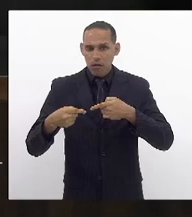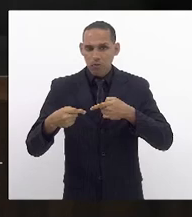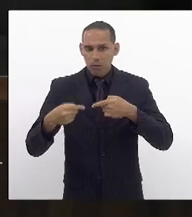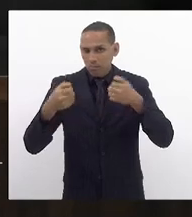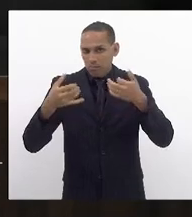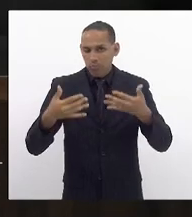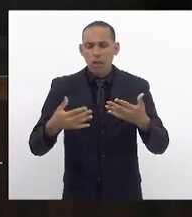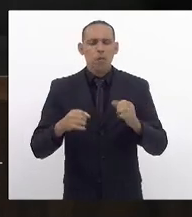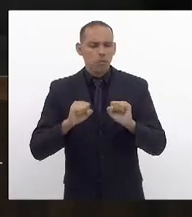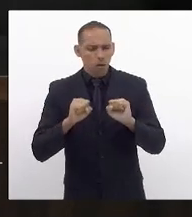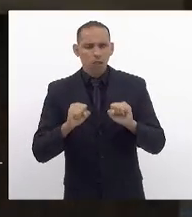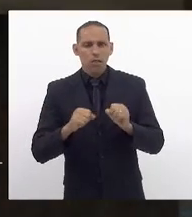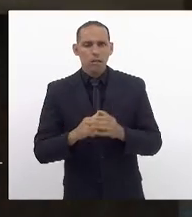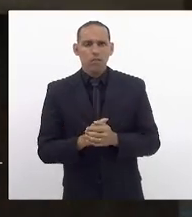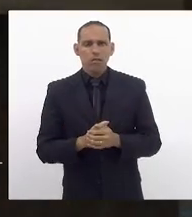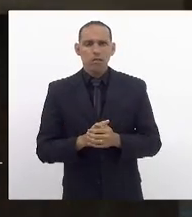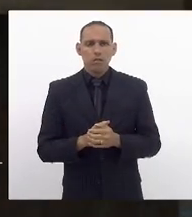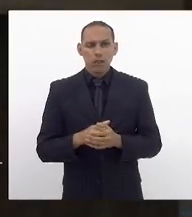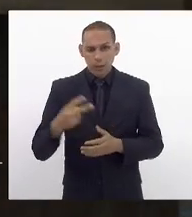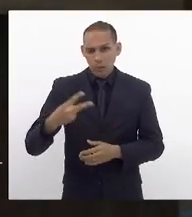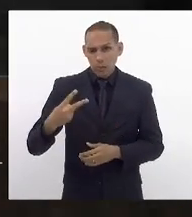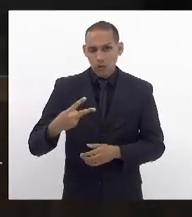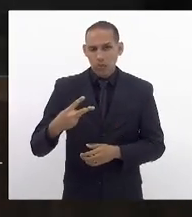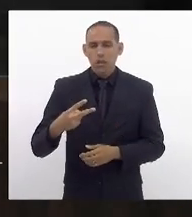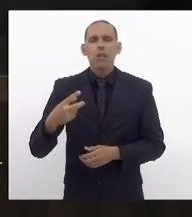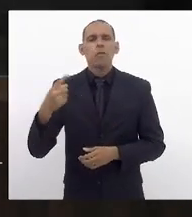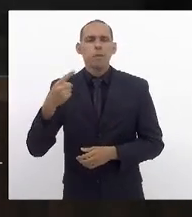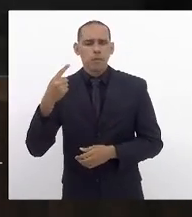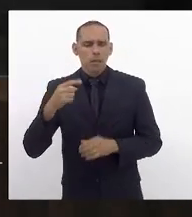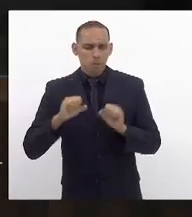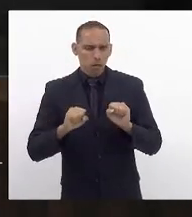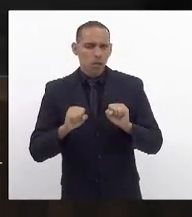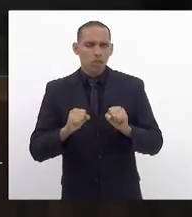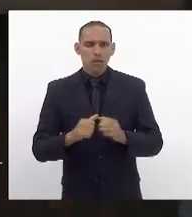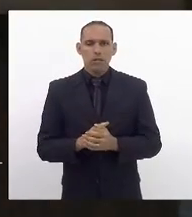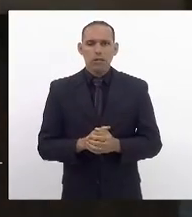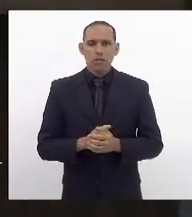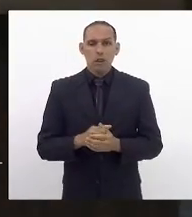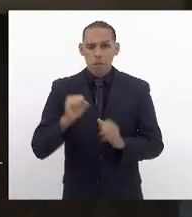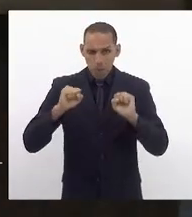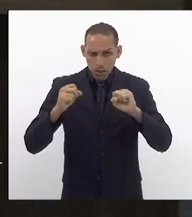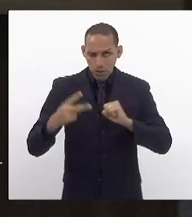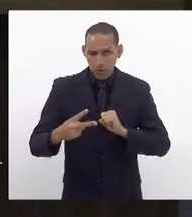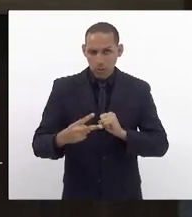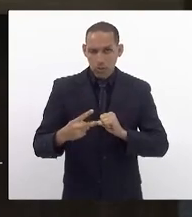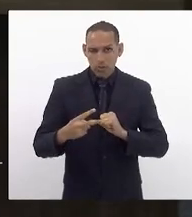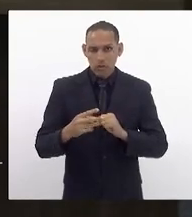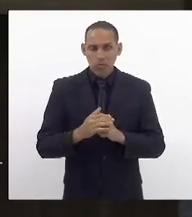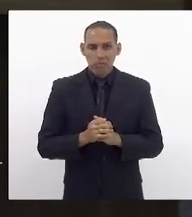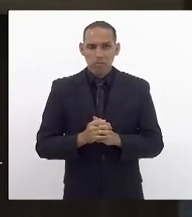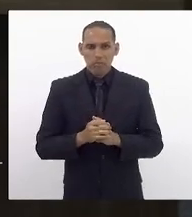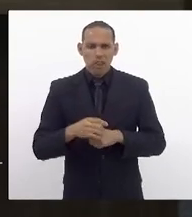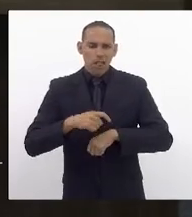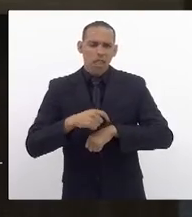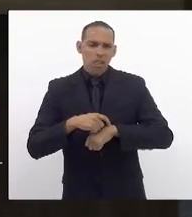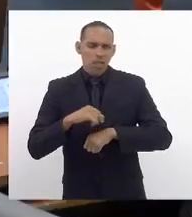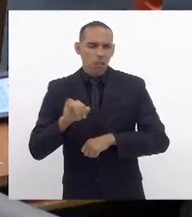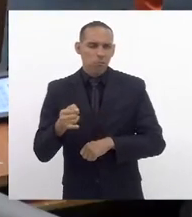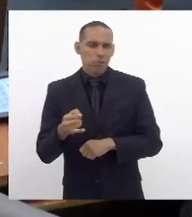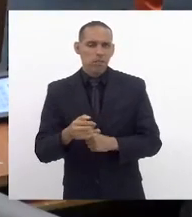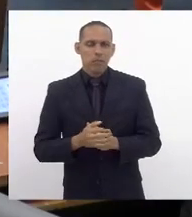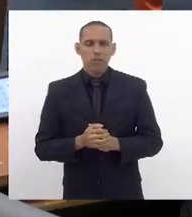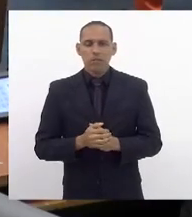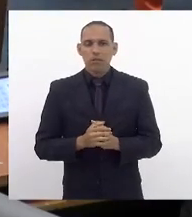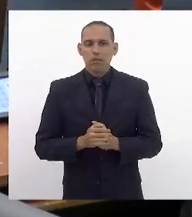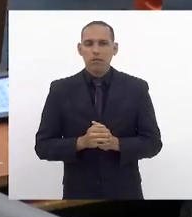Pode, sem problema. Pode ser em segunda? Está em primeiro, pode ser. Pode ser em segunda, para ganhar tempo?